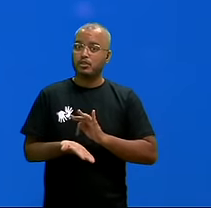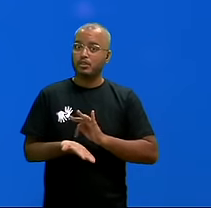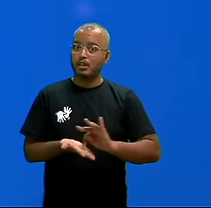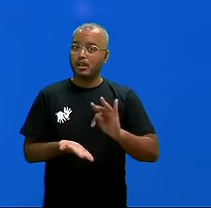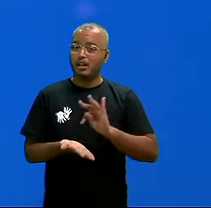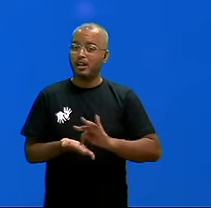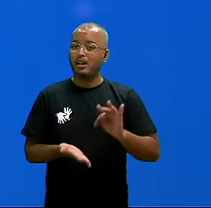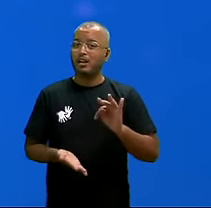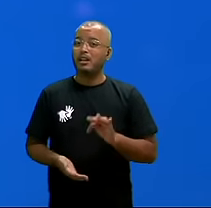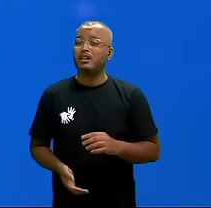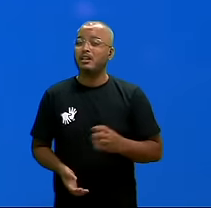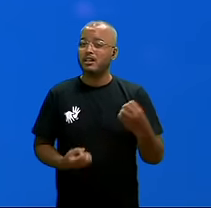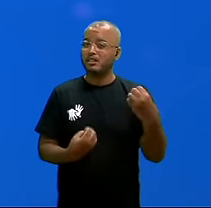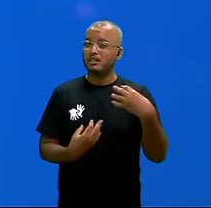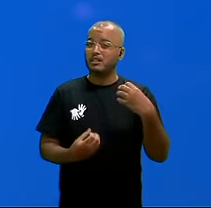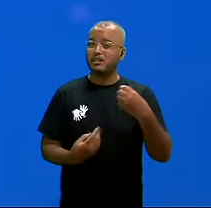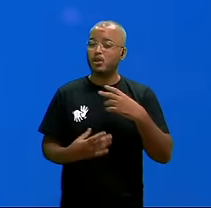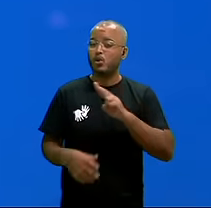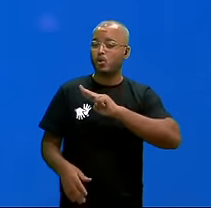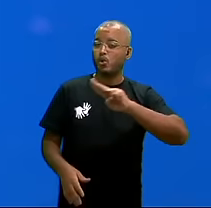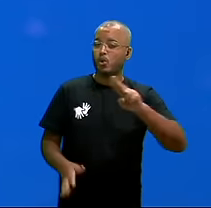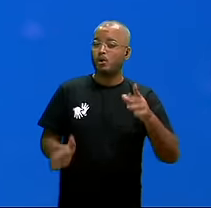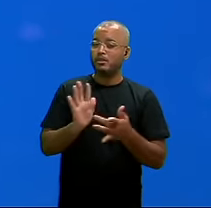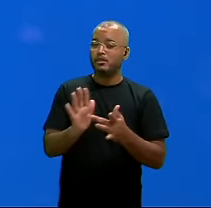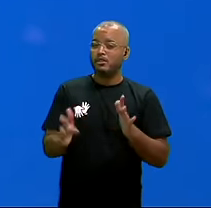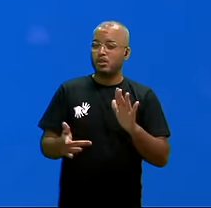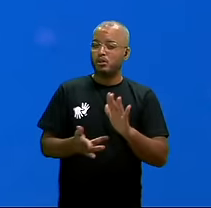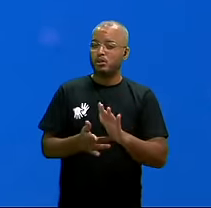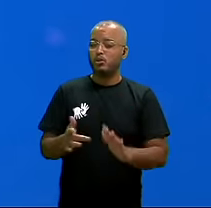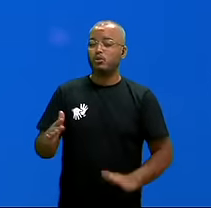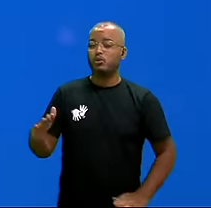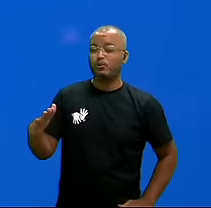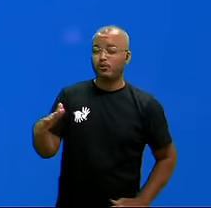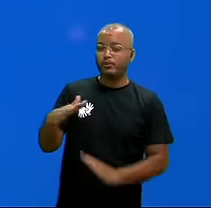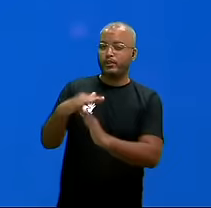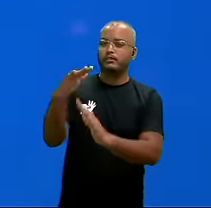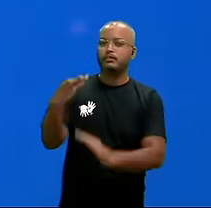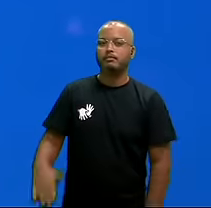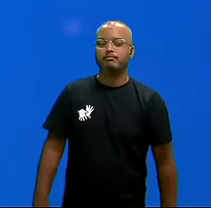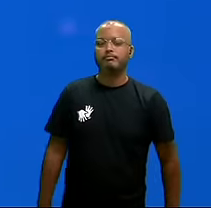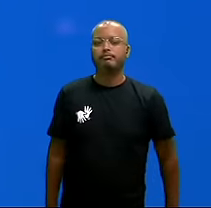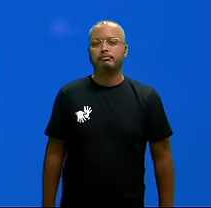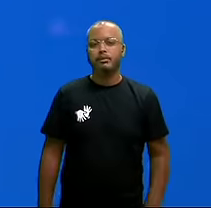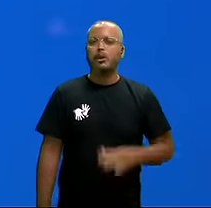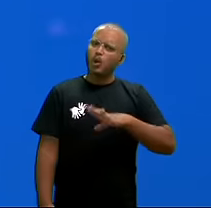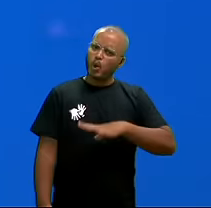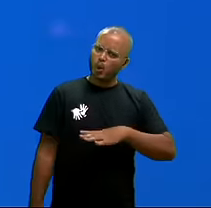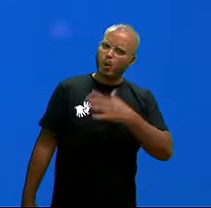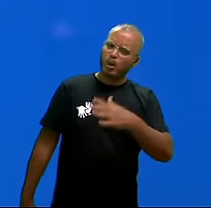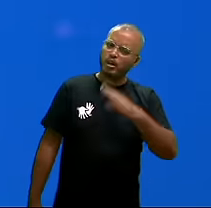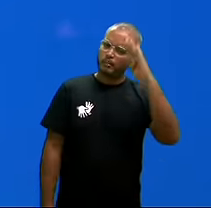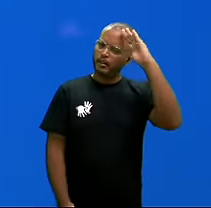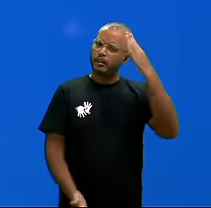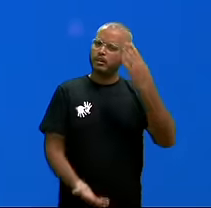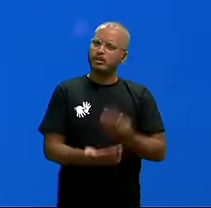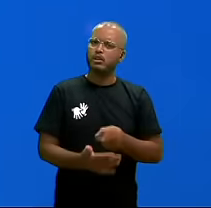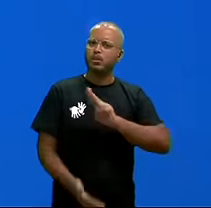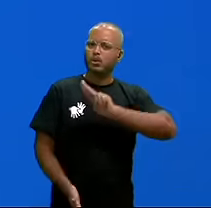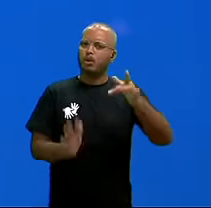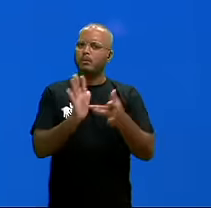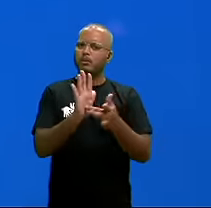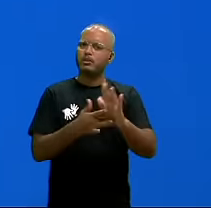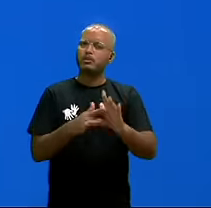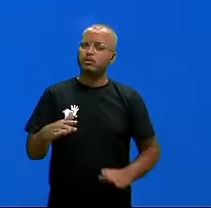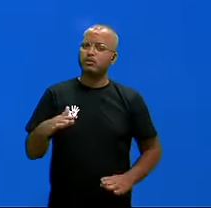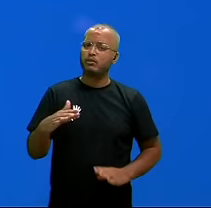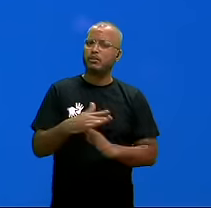é suficiente. Levanta sua mão que eu declaro isso para você. A coragem para acreditar que o nome de Jesus é suficiente. Eu não